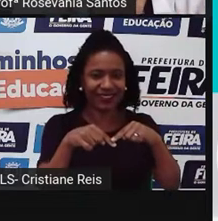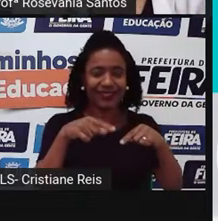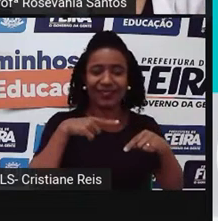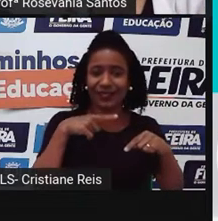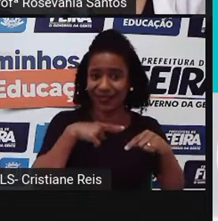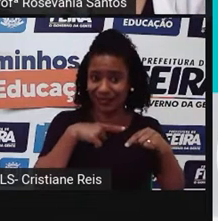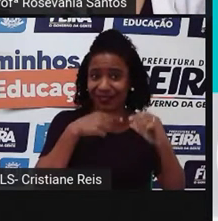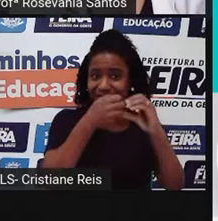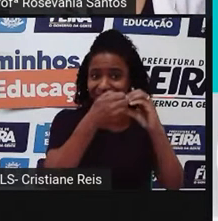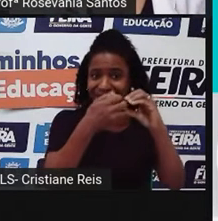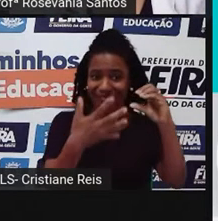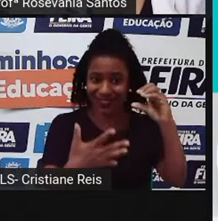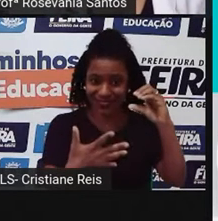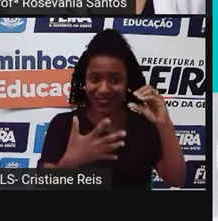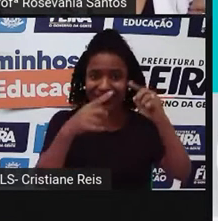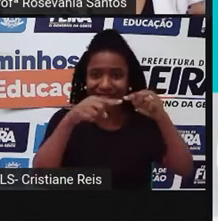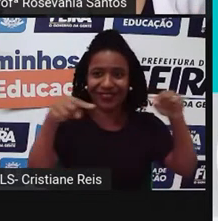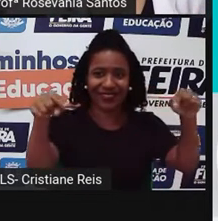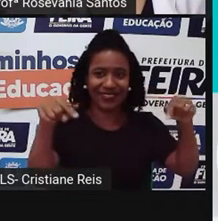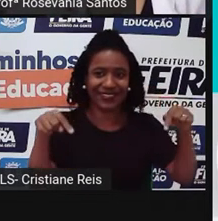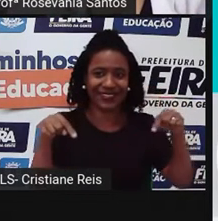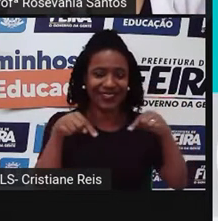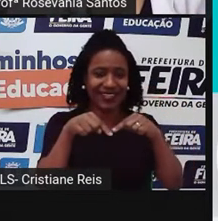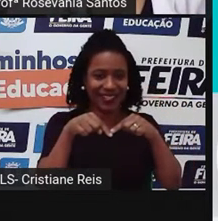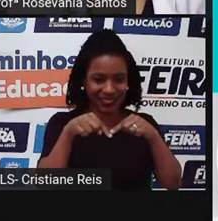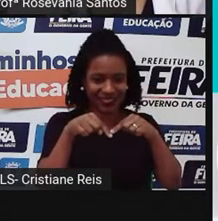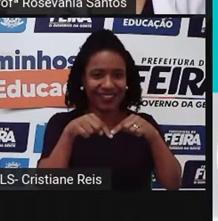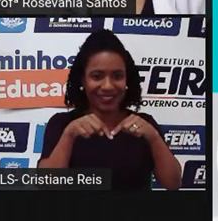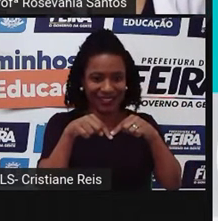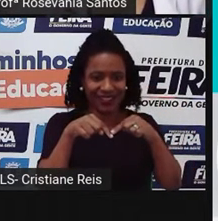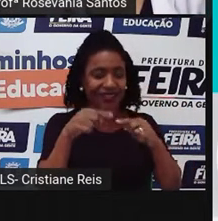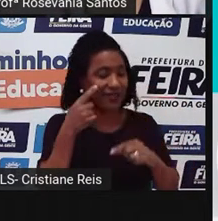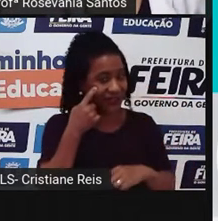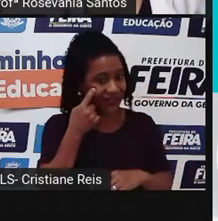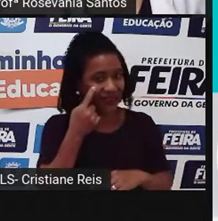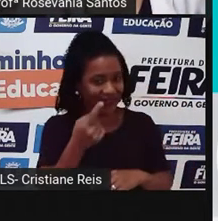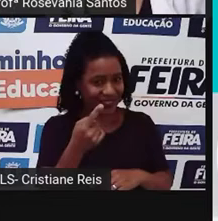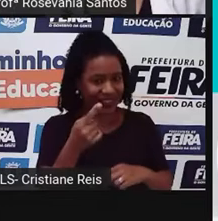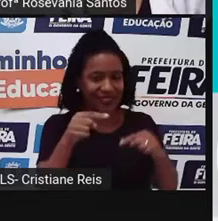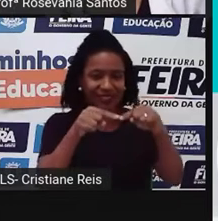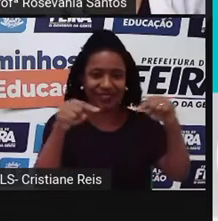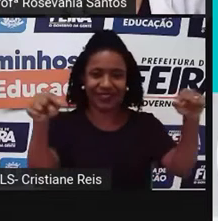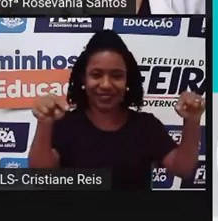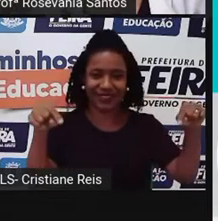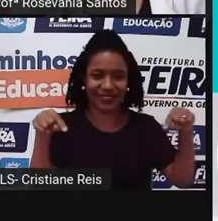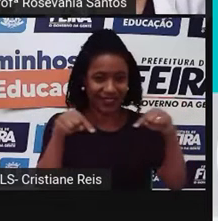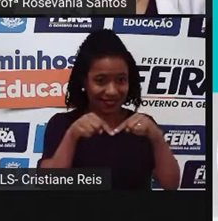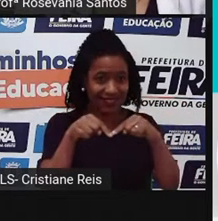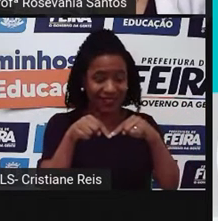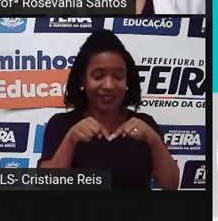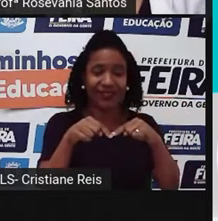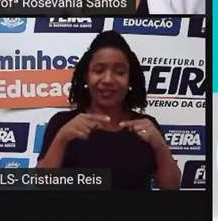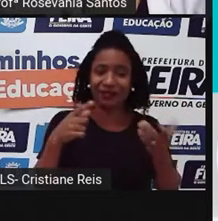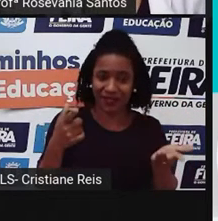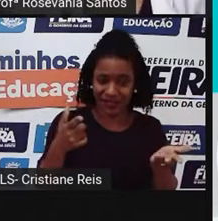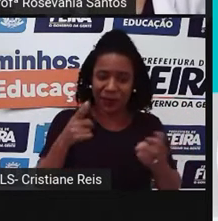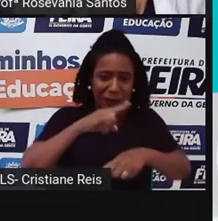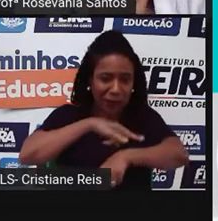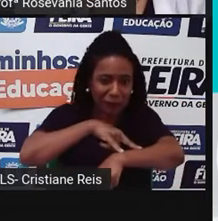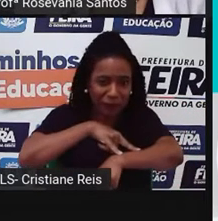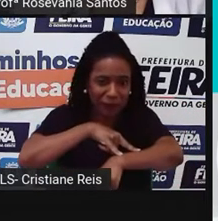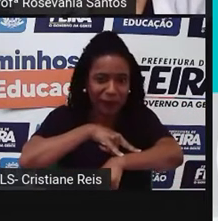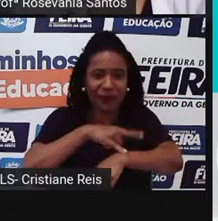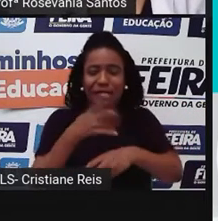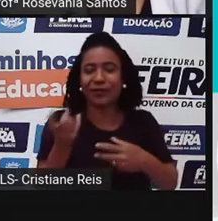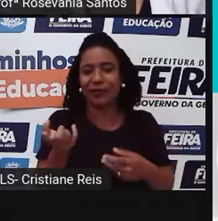características específicas daquele espaço. Se você fala que é a sala, você não vai entender que ali é o banheiro, né? Que vai